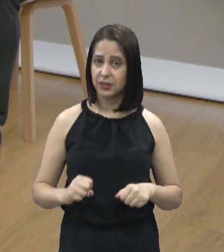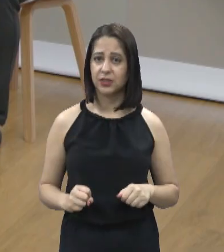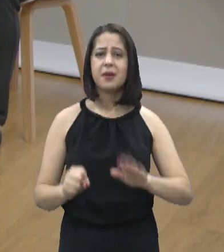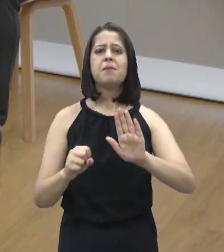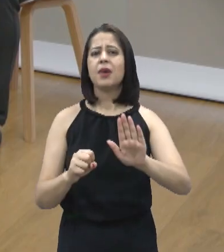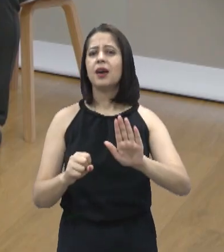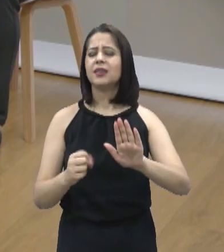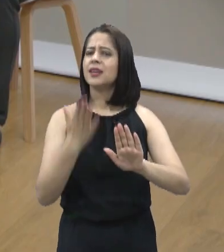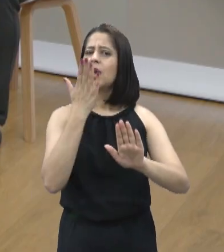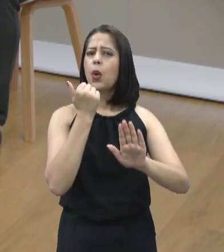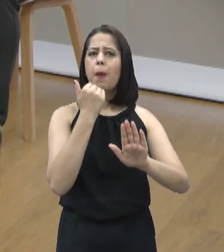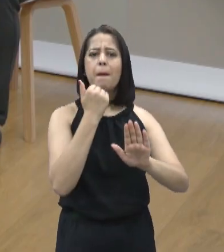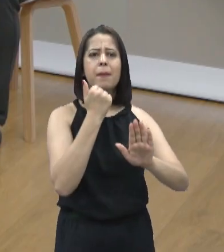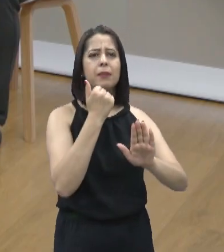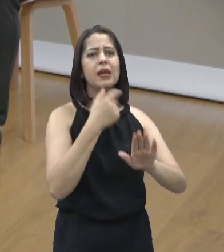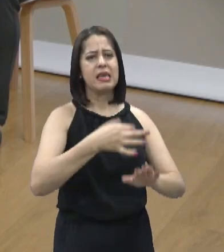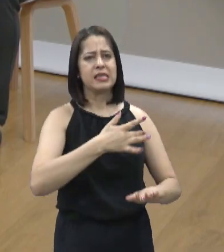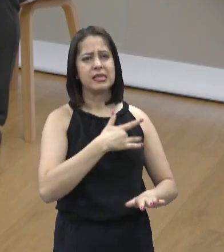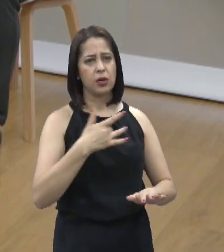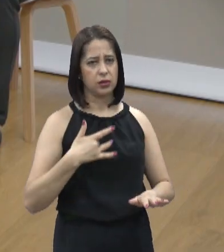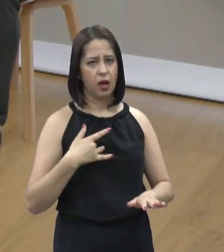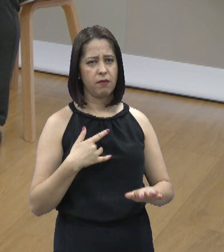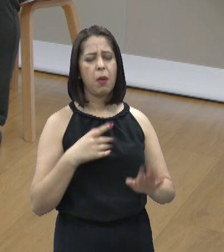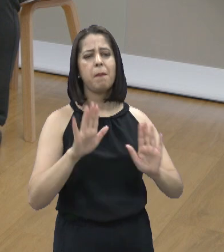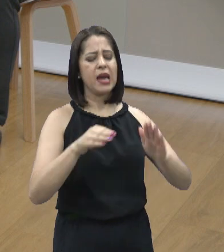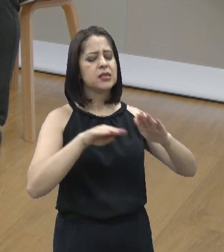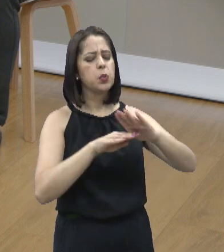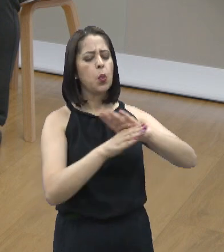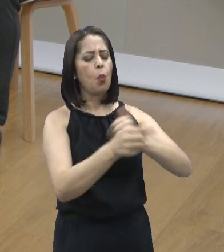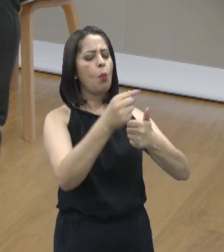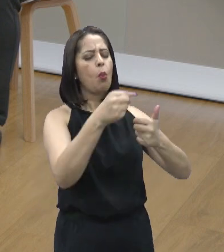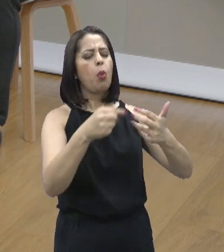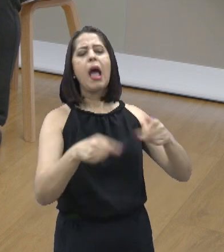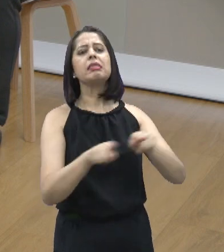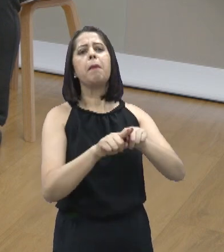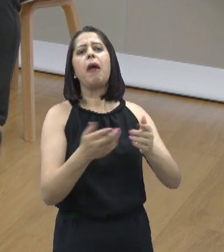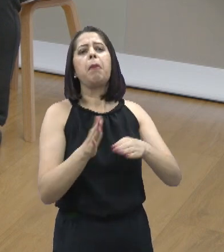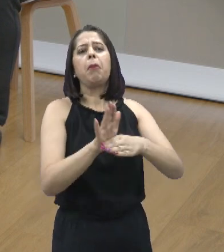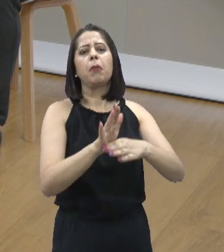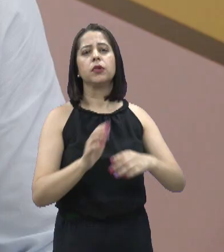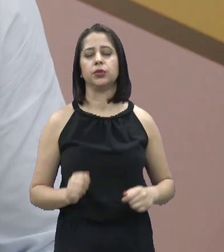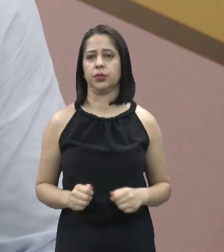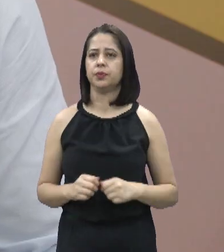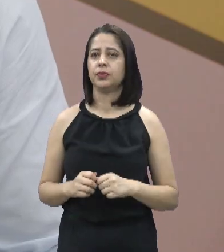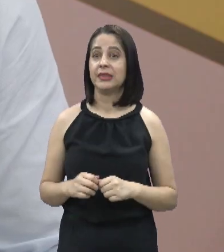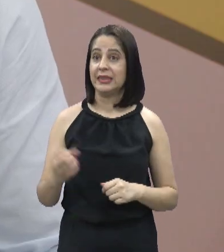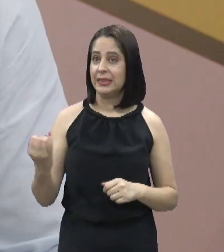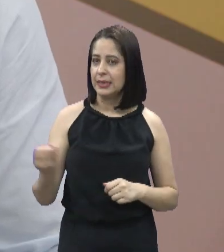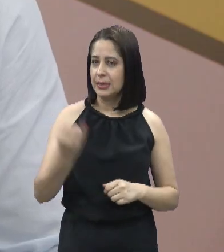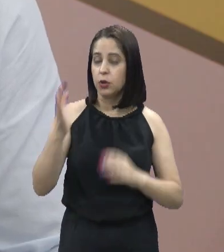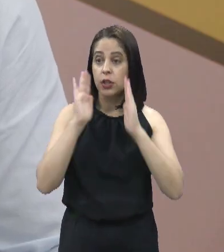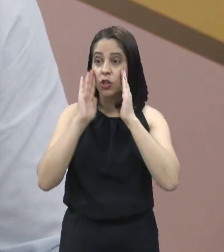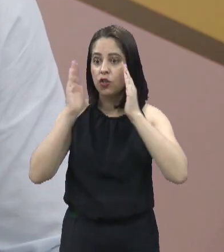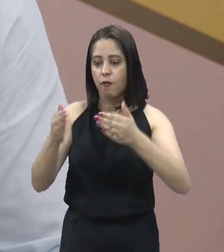além da alimentação, quais outros hábitos podem contribuir com a prevenção do câncer de mama? Muito importante focar na